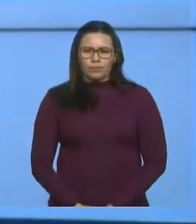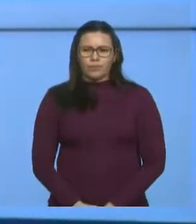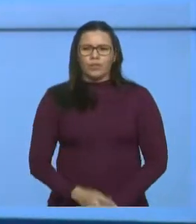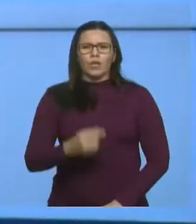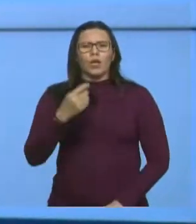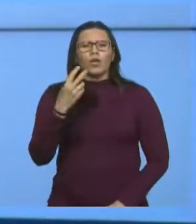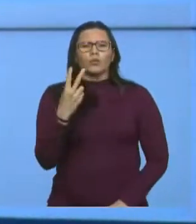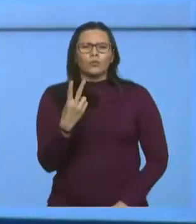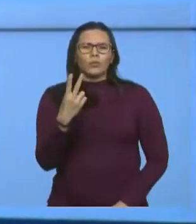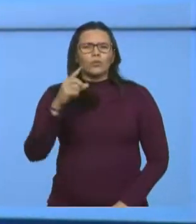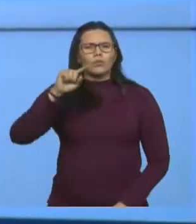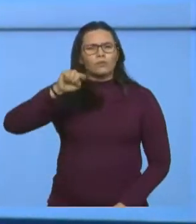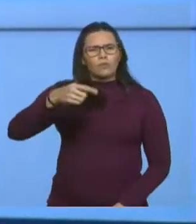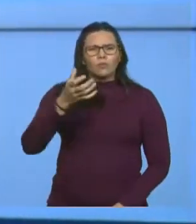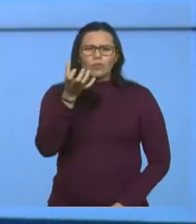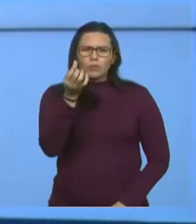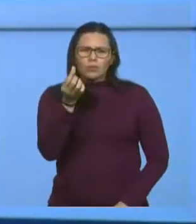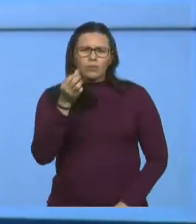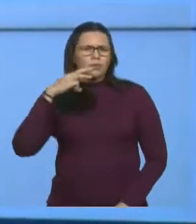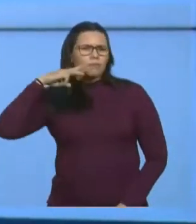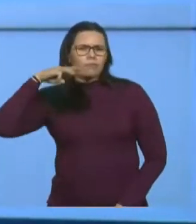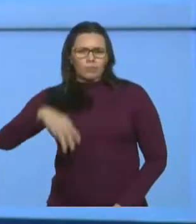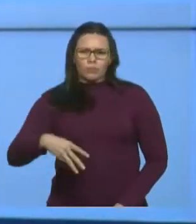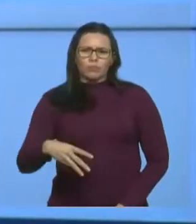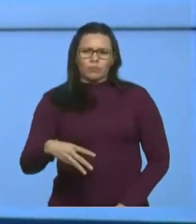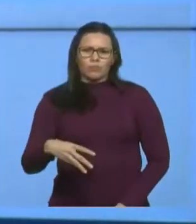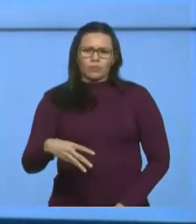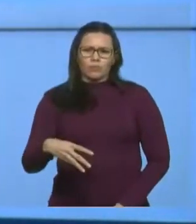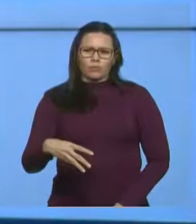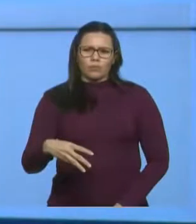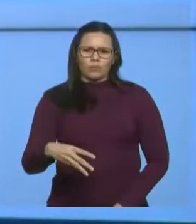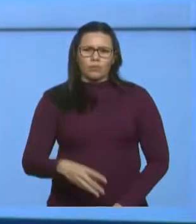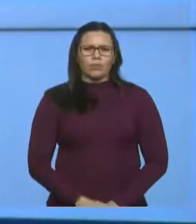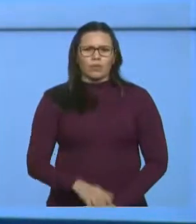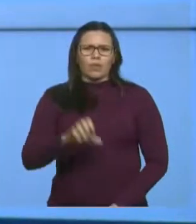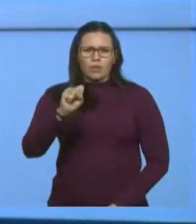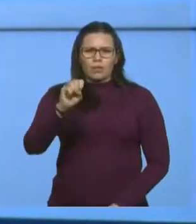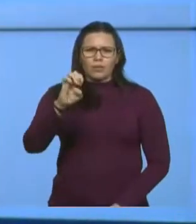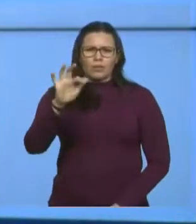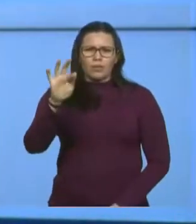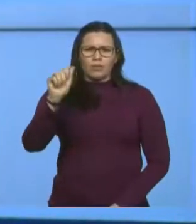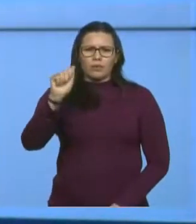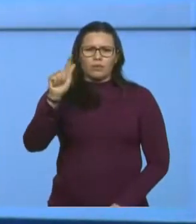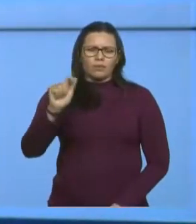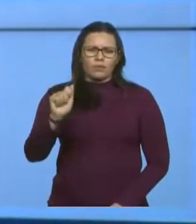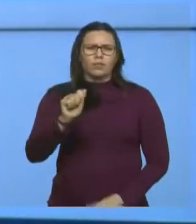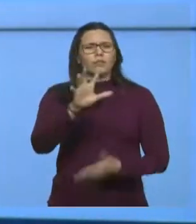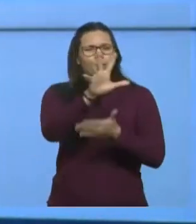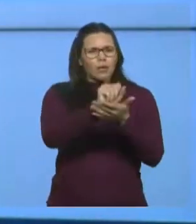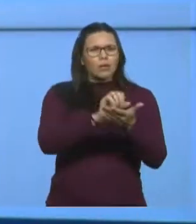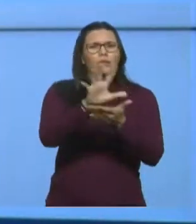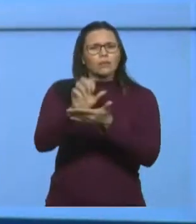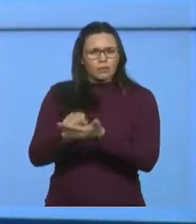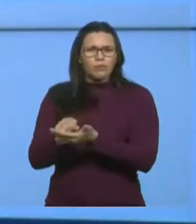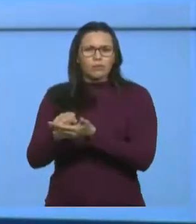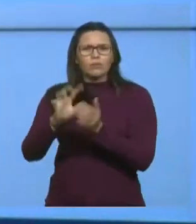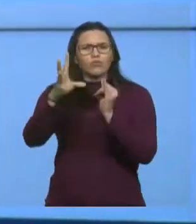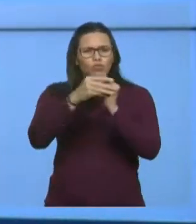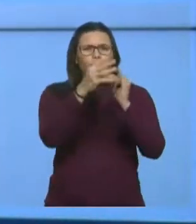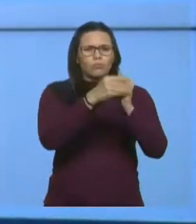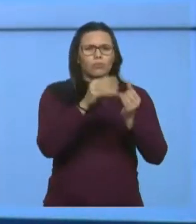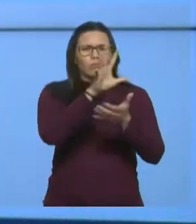do tabaco e álcool, em torno de 2,6 milhões de reais para o fundo. E só repassou até o